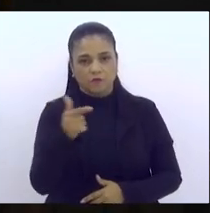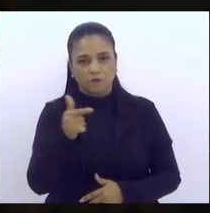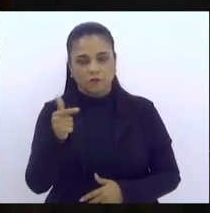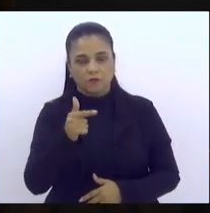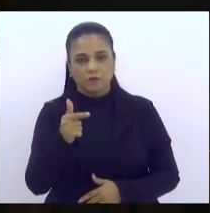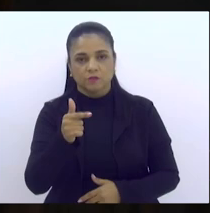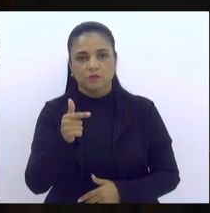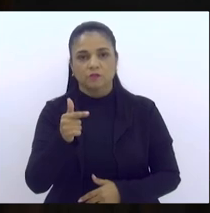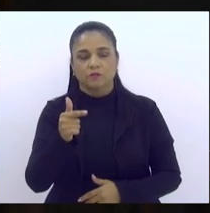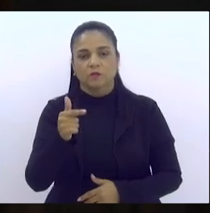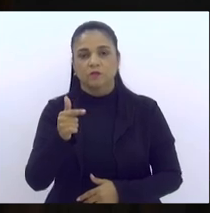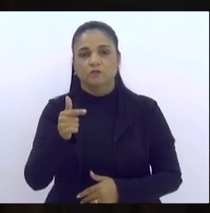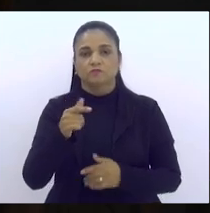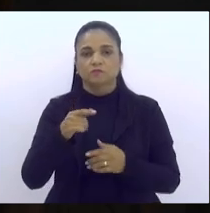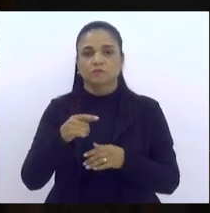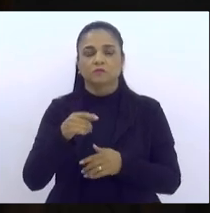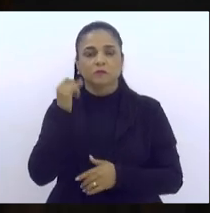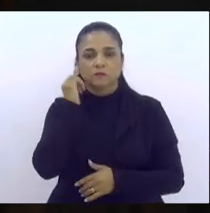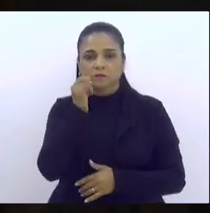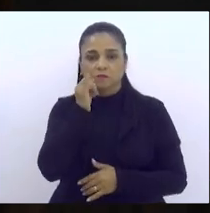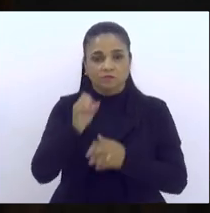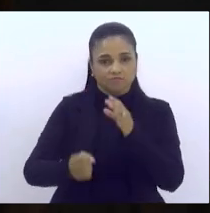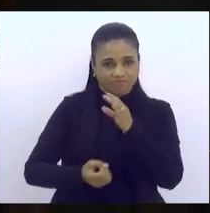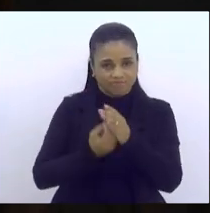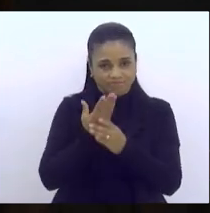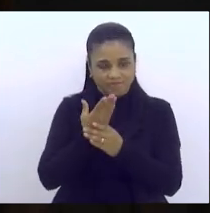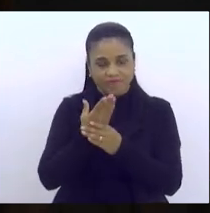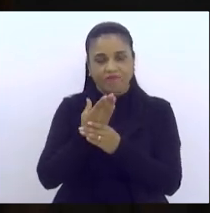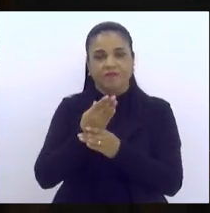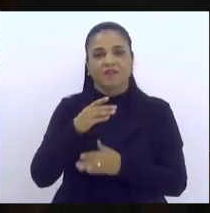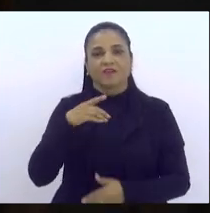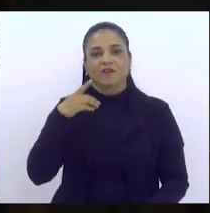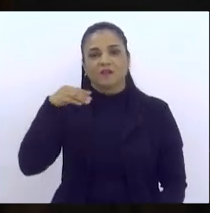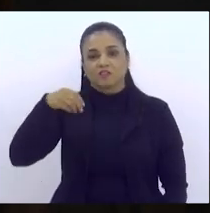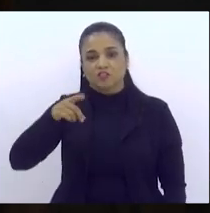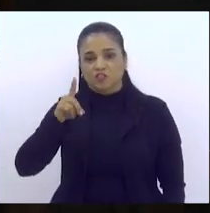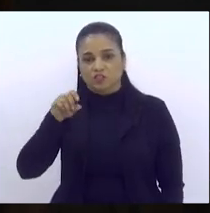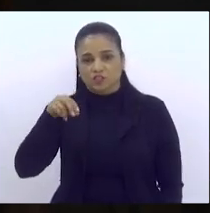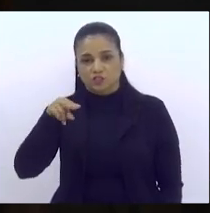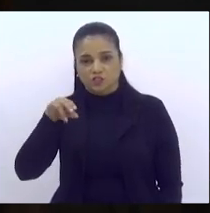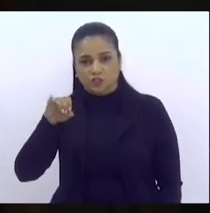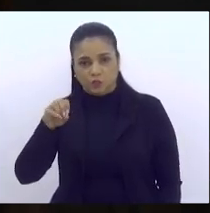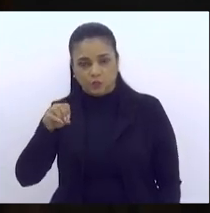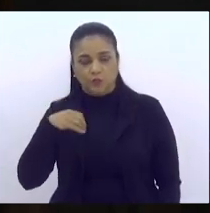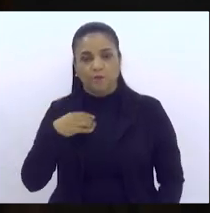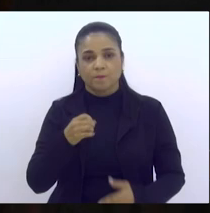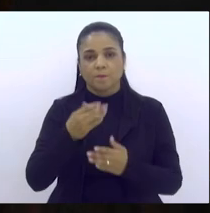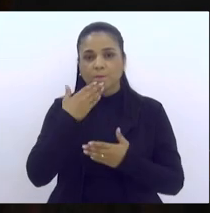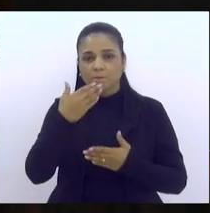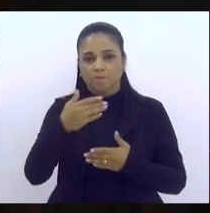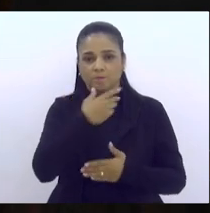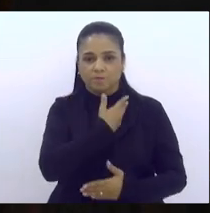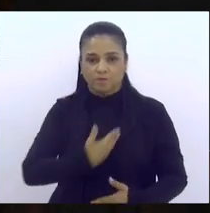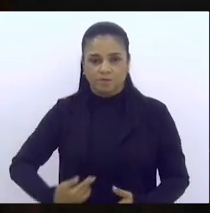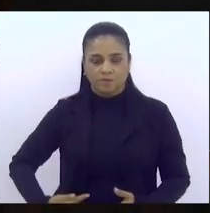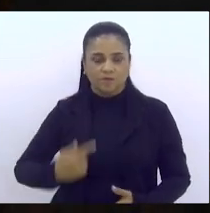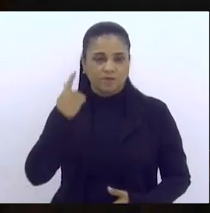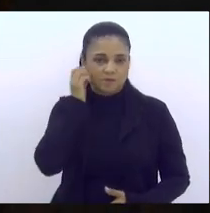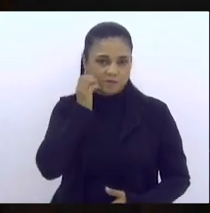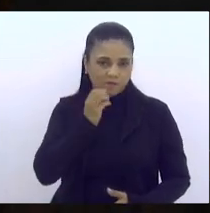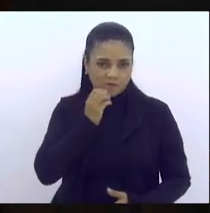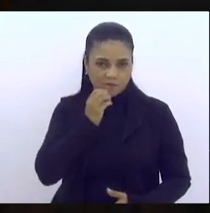577/2022, de autoria do deputado Marcelo Dino, que solicita o excelentíssimo senhor governador do Estado do Rio de Janeiro, Cláudio